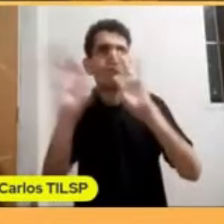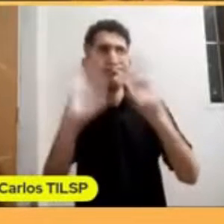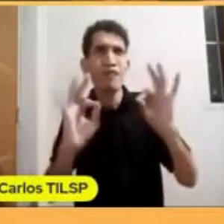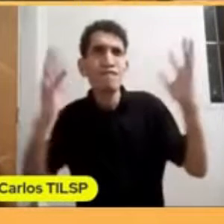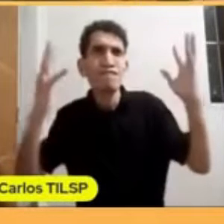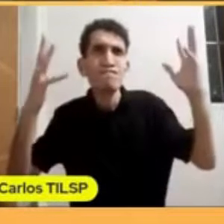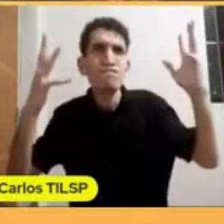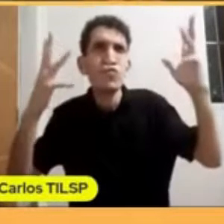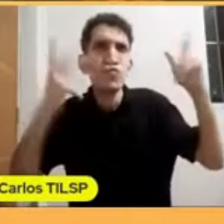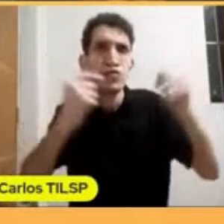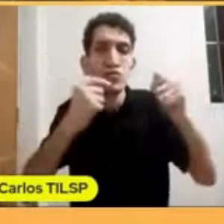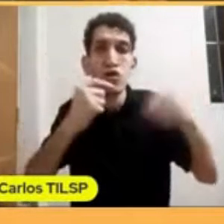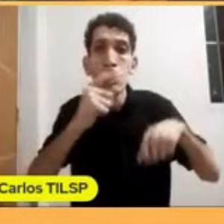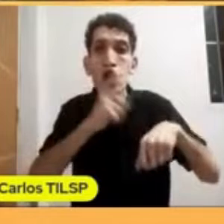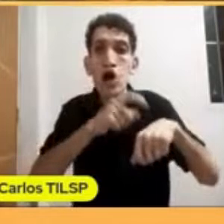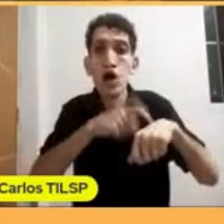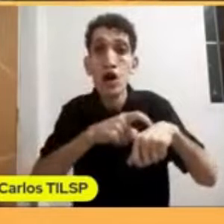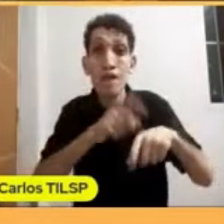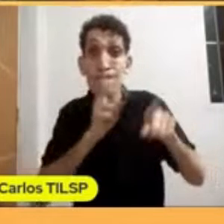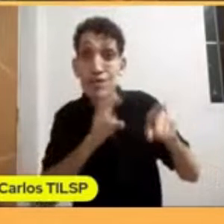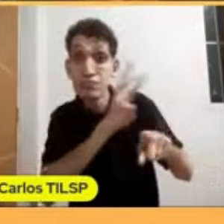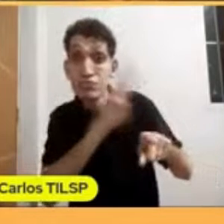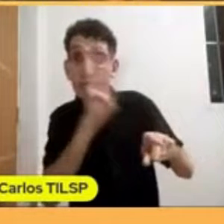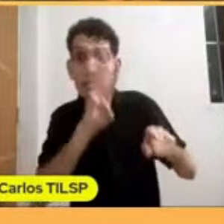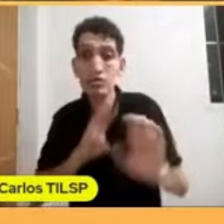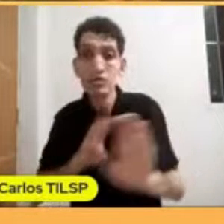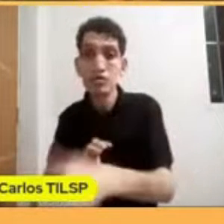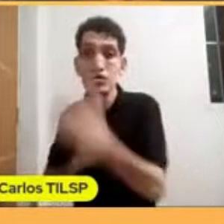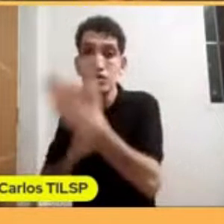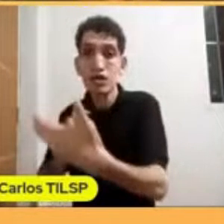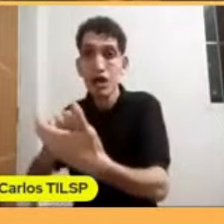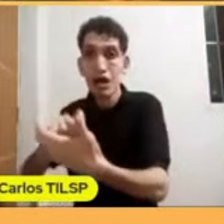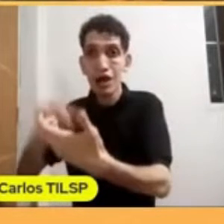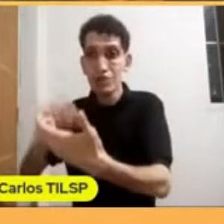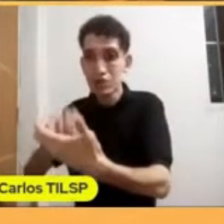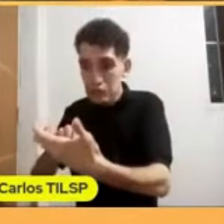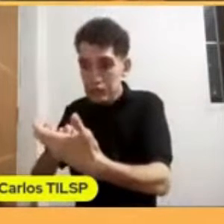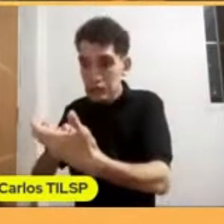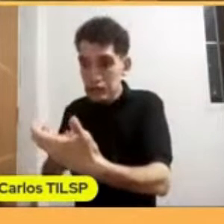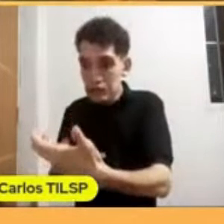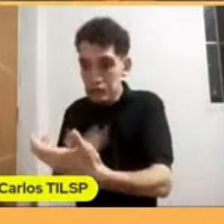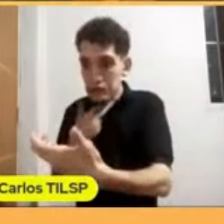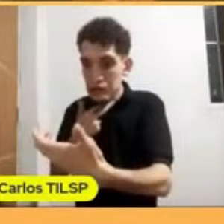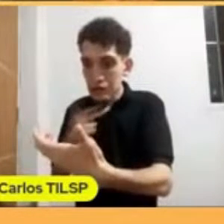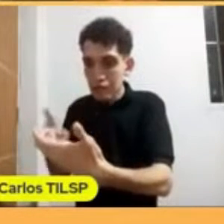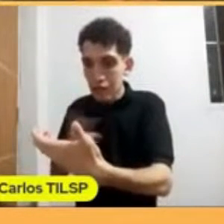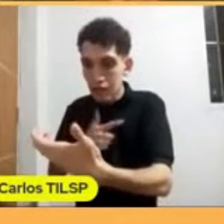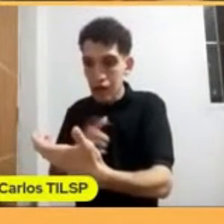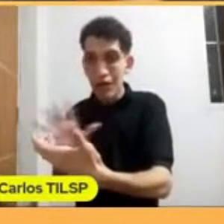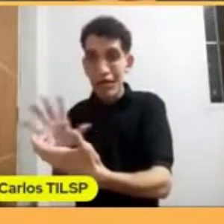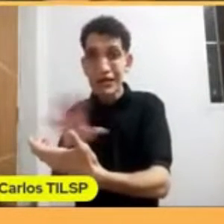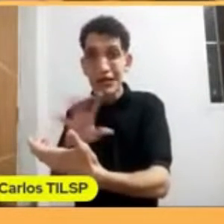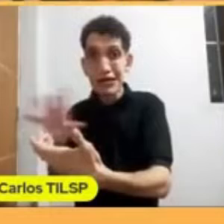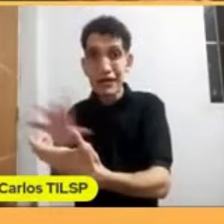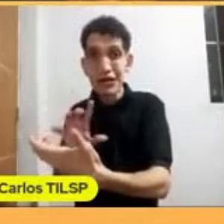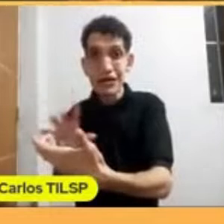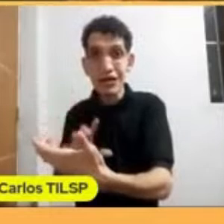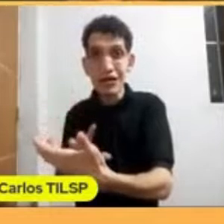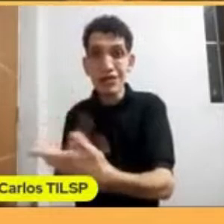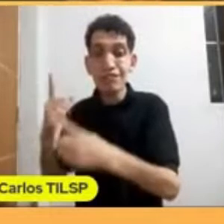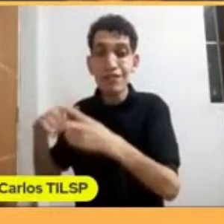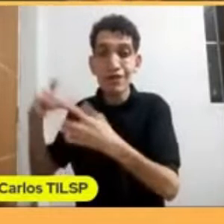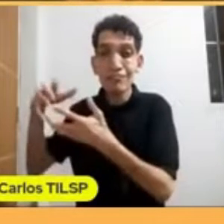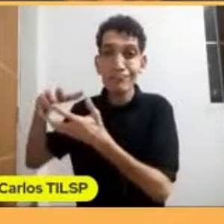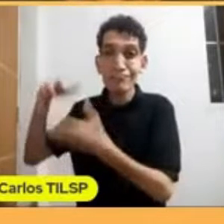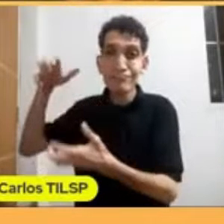maravilhoso, só que quando eu ia para o smartphone, para o celular, ele ficava todo desconfigurado. Então, a gente tem que olhar